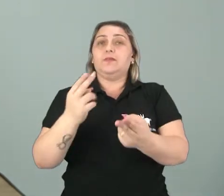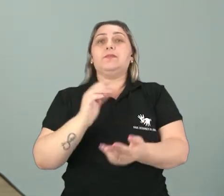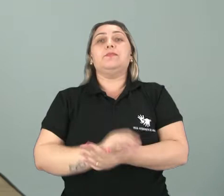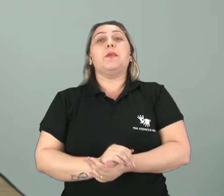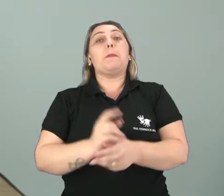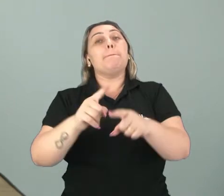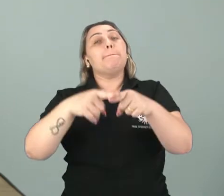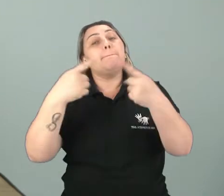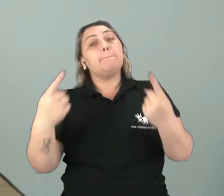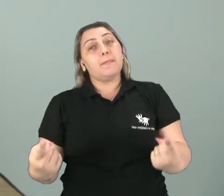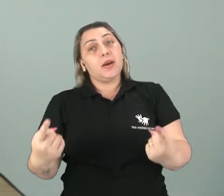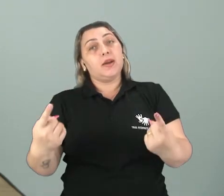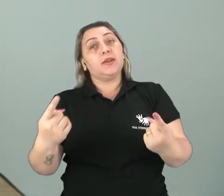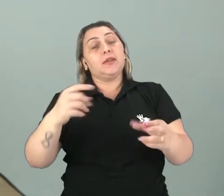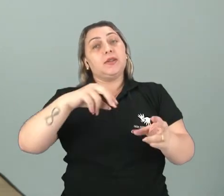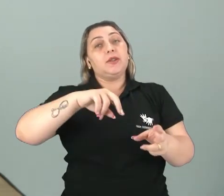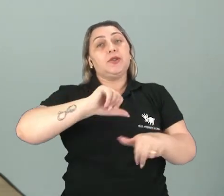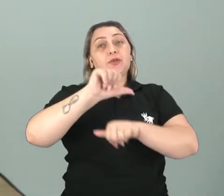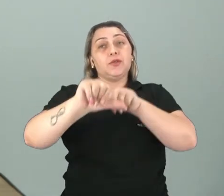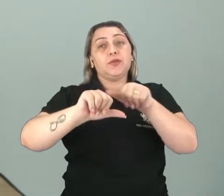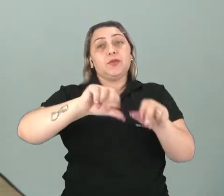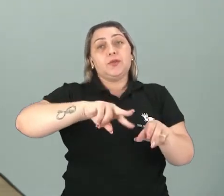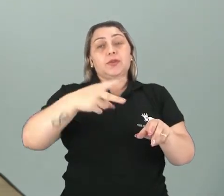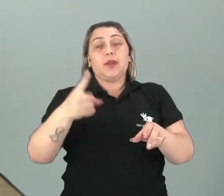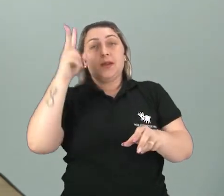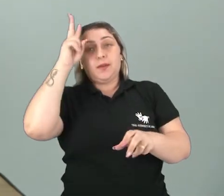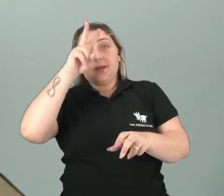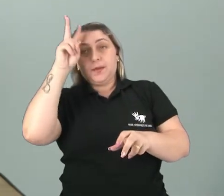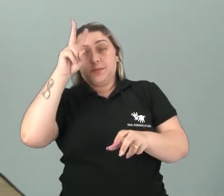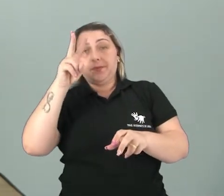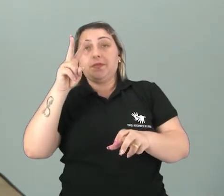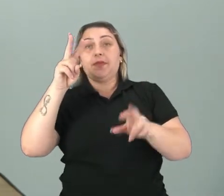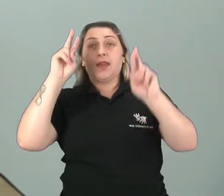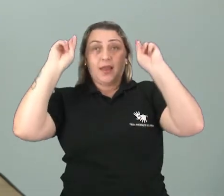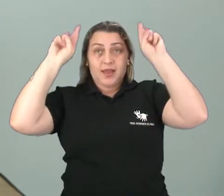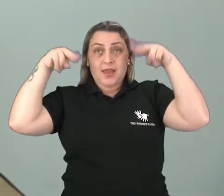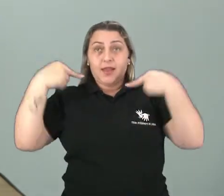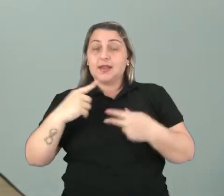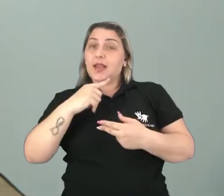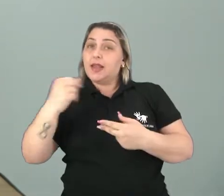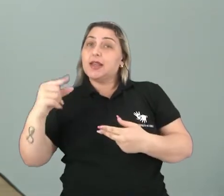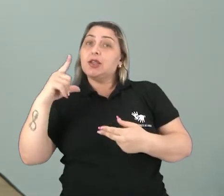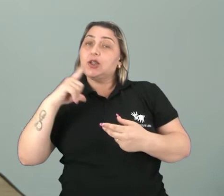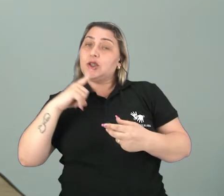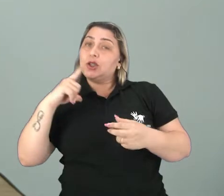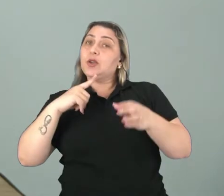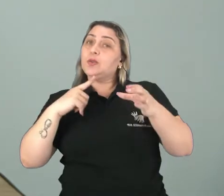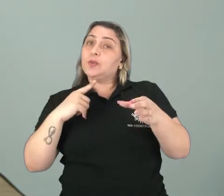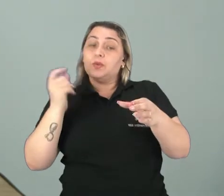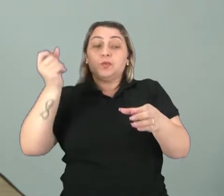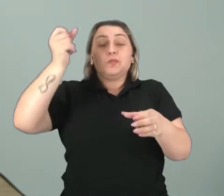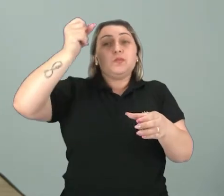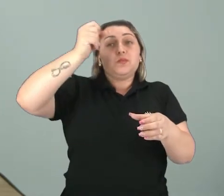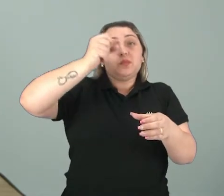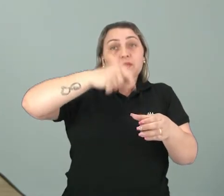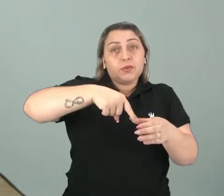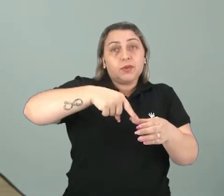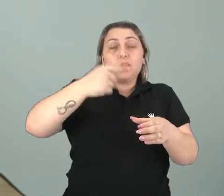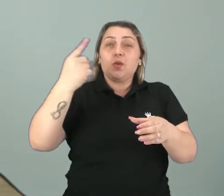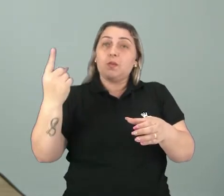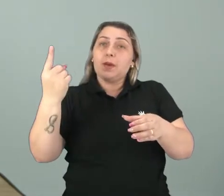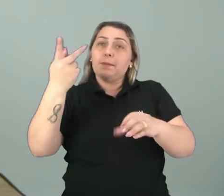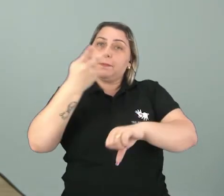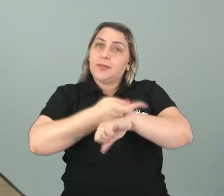correspondência, porém de maneira inversa. Vamos relembrar. À saída das ovelhas havia uma correspondência de uma